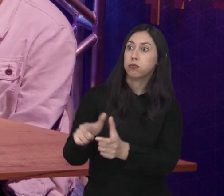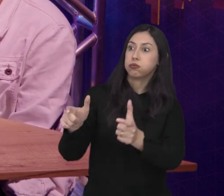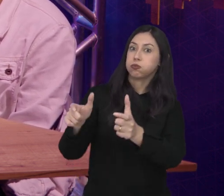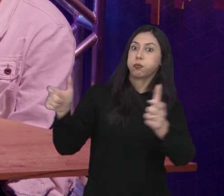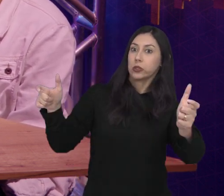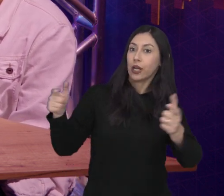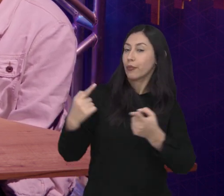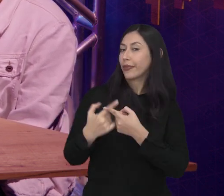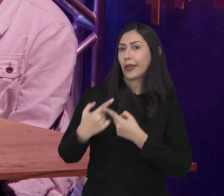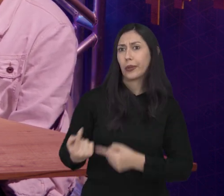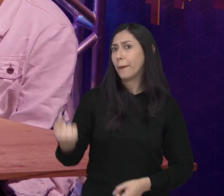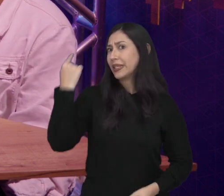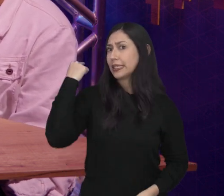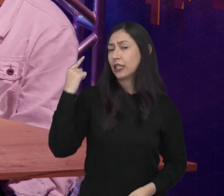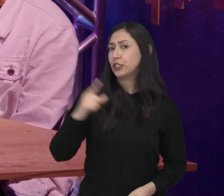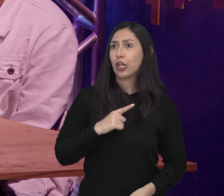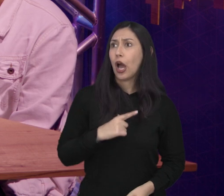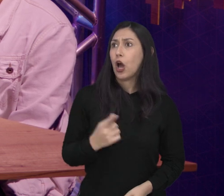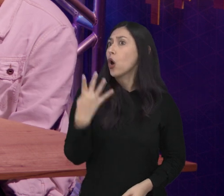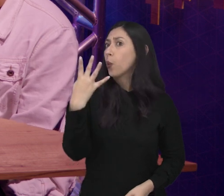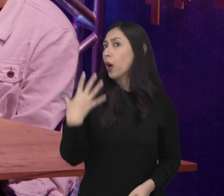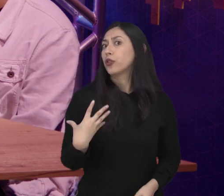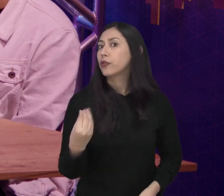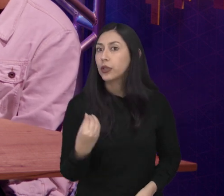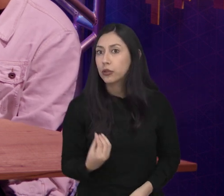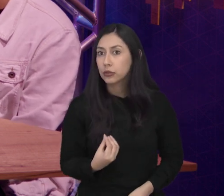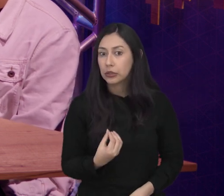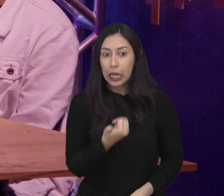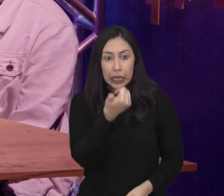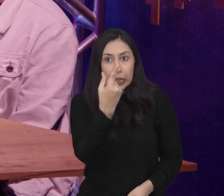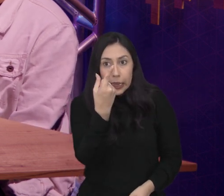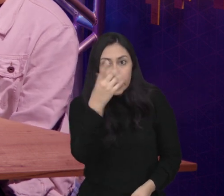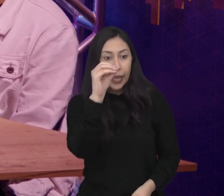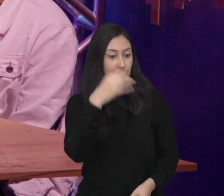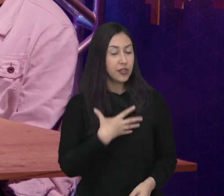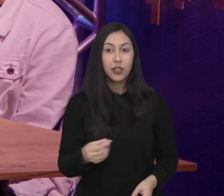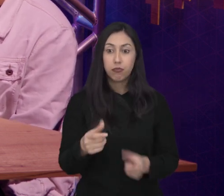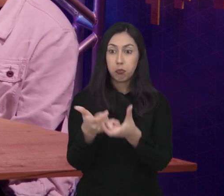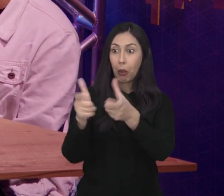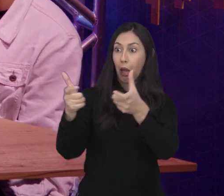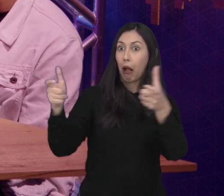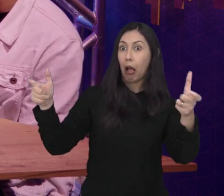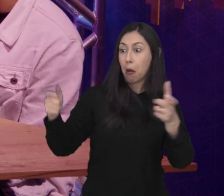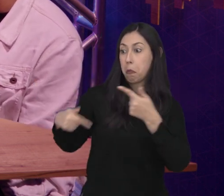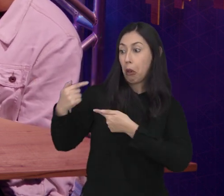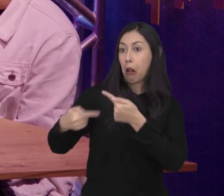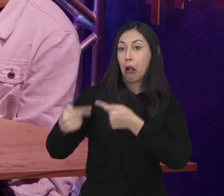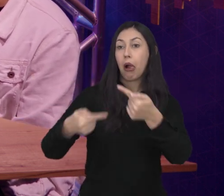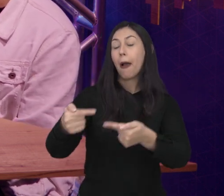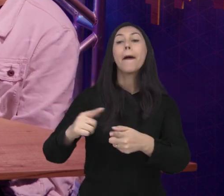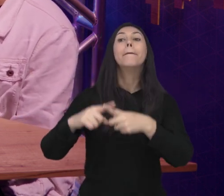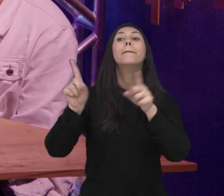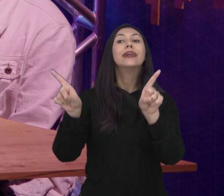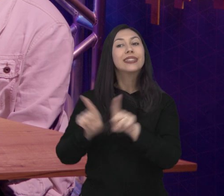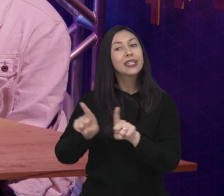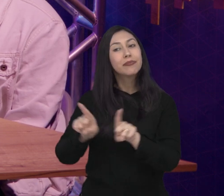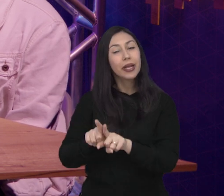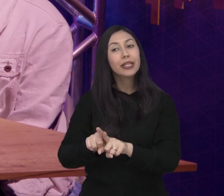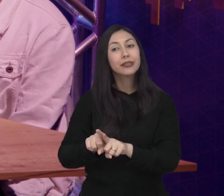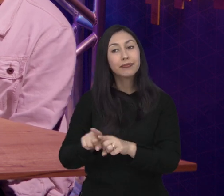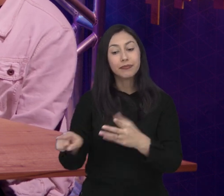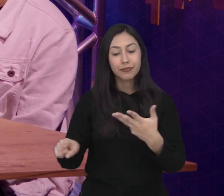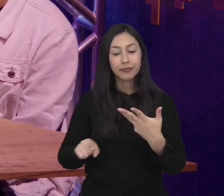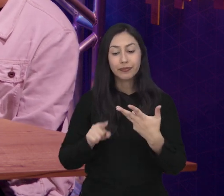escalonando. A galera tinha 4, 5, 10 filhos nessa época. Isso multiplica muito rápido. E por fim, mas não